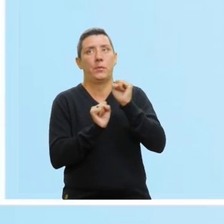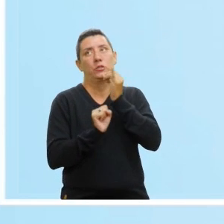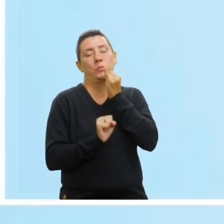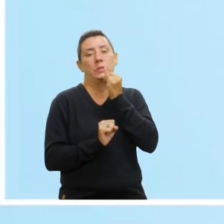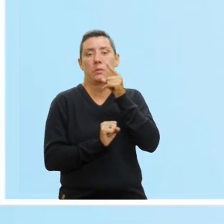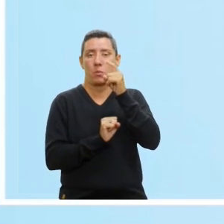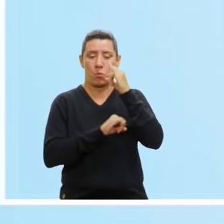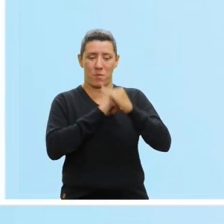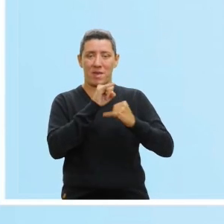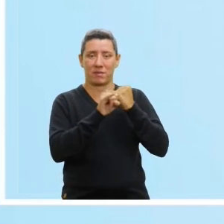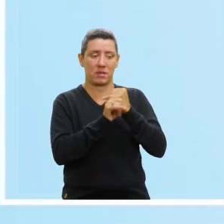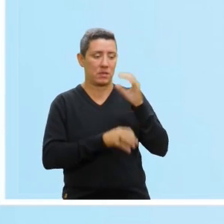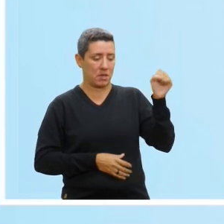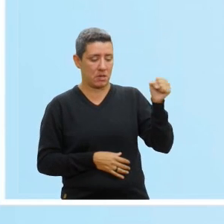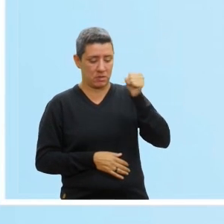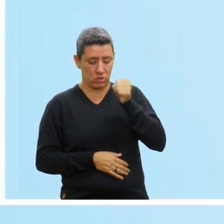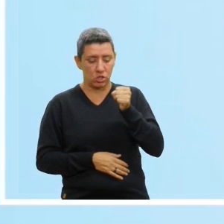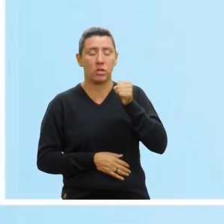algum meio, você